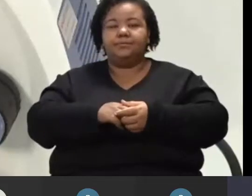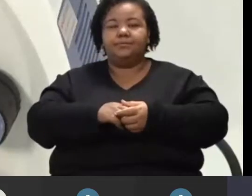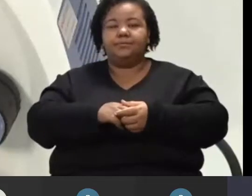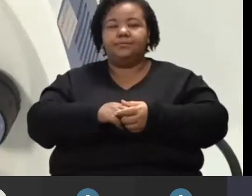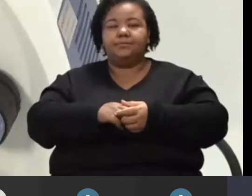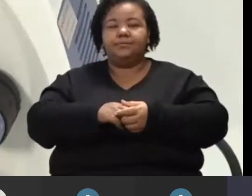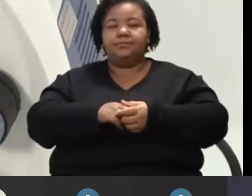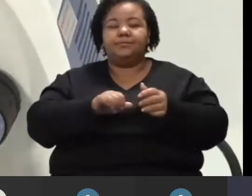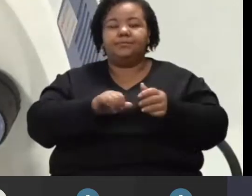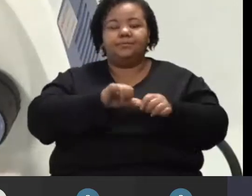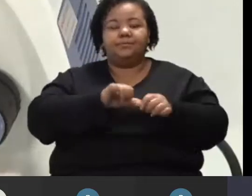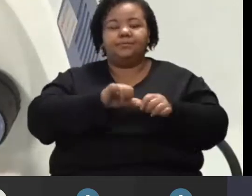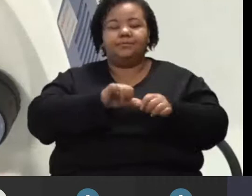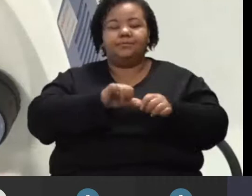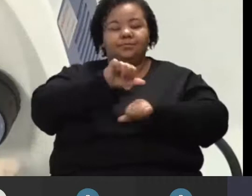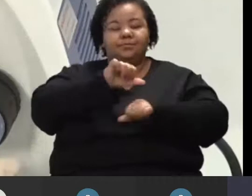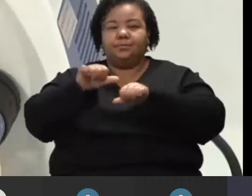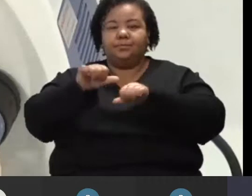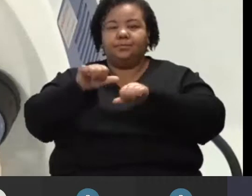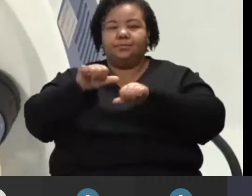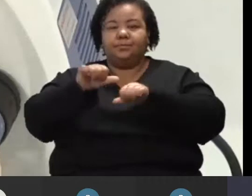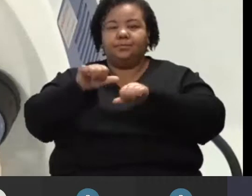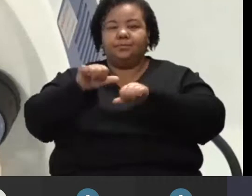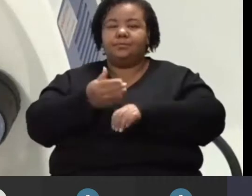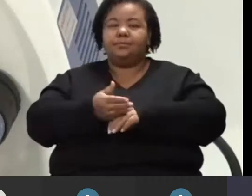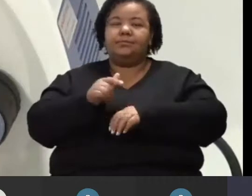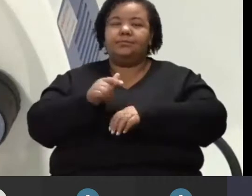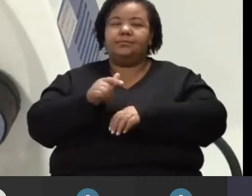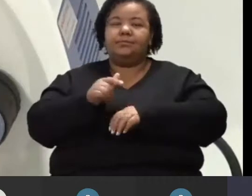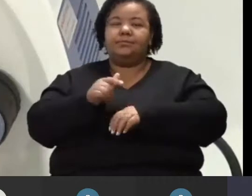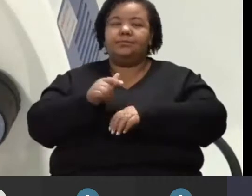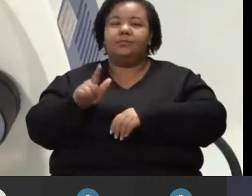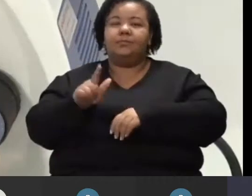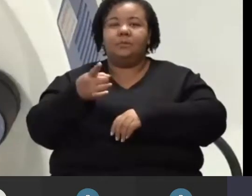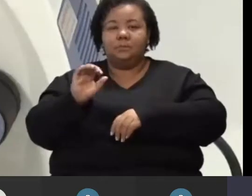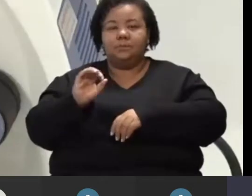E aí você vai trocar a sua objetiva, passa para de 10,